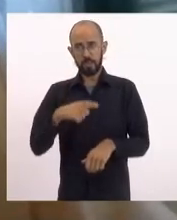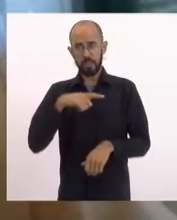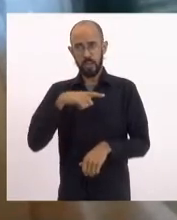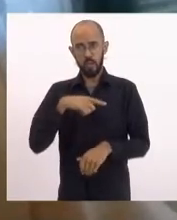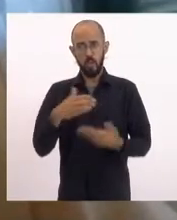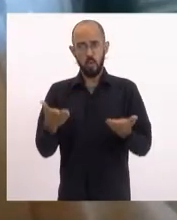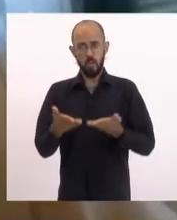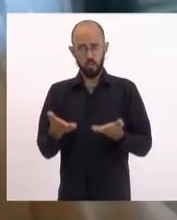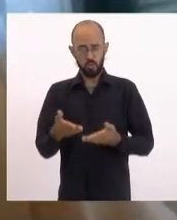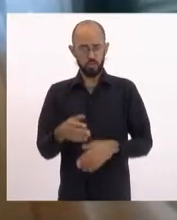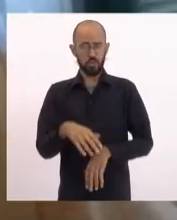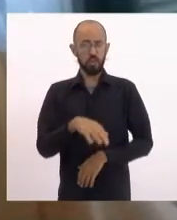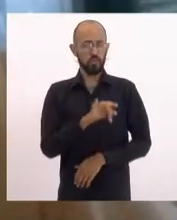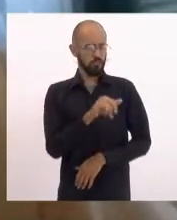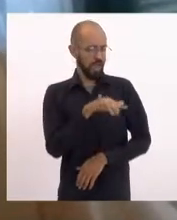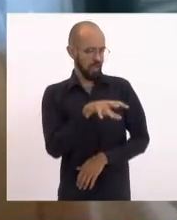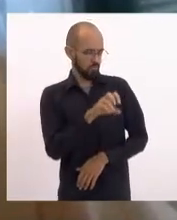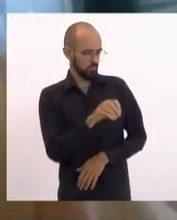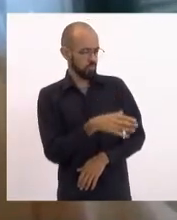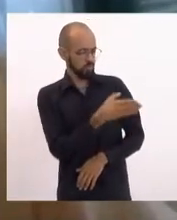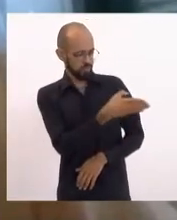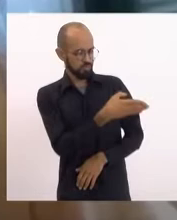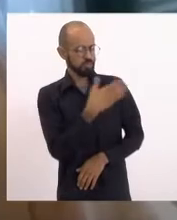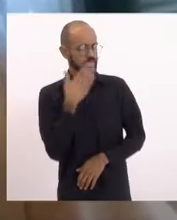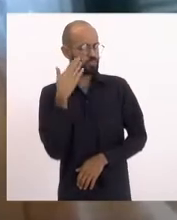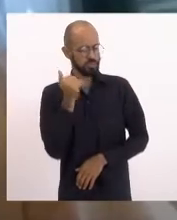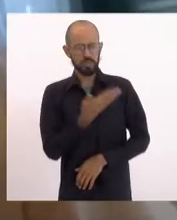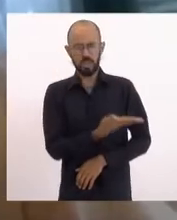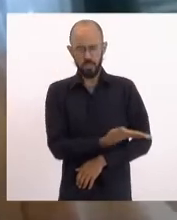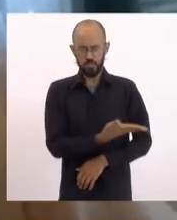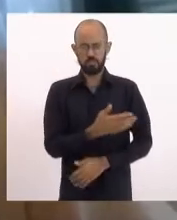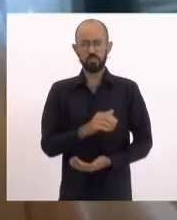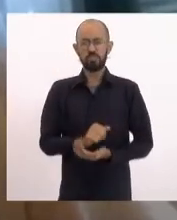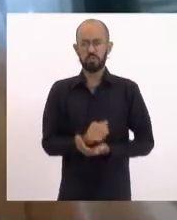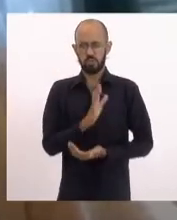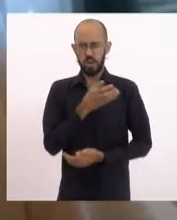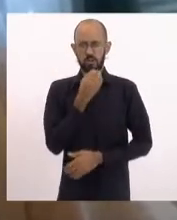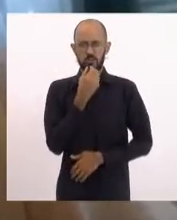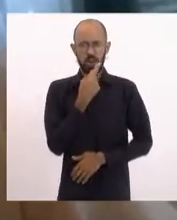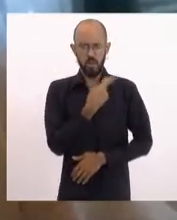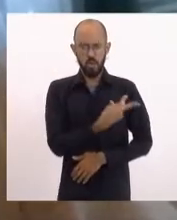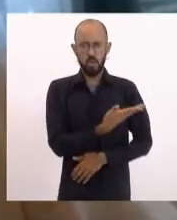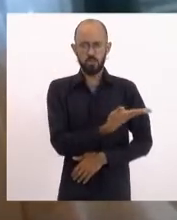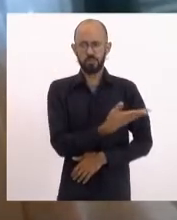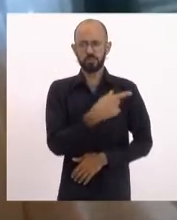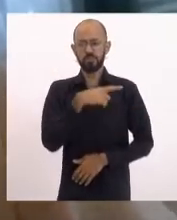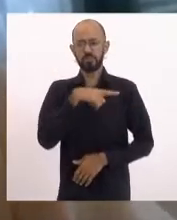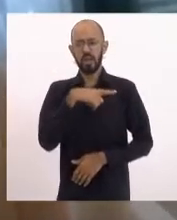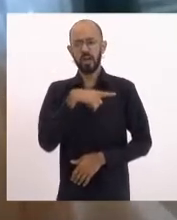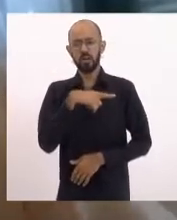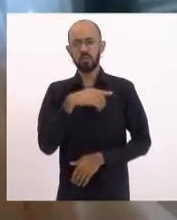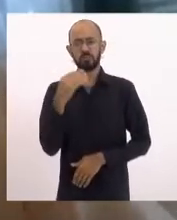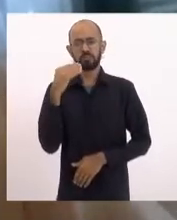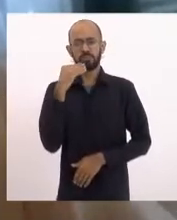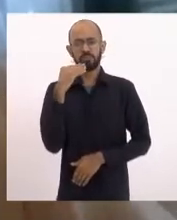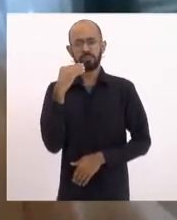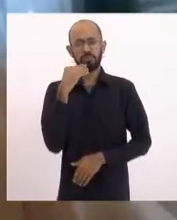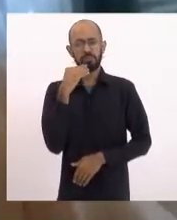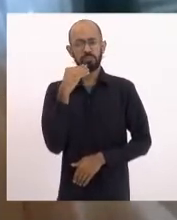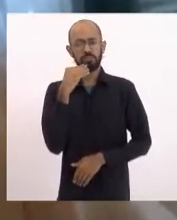Serafini, que conhece bem esse assunto, comentou isso, está com uma deficiência muito grande